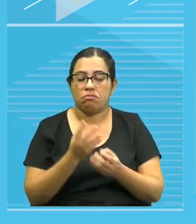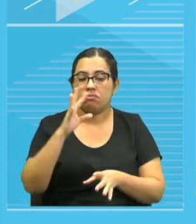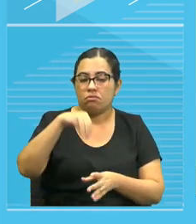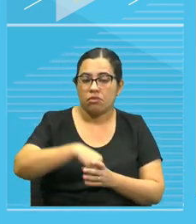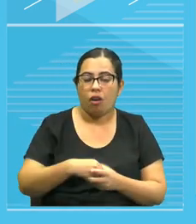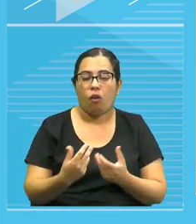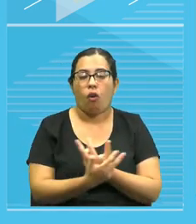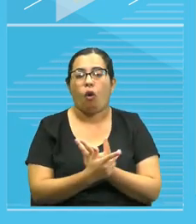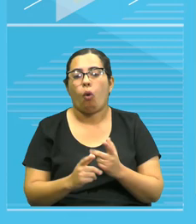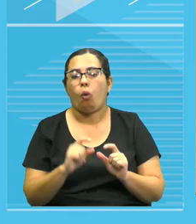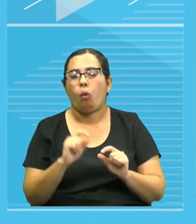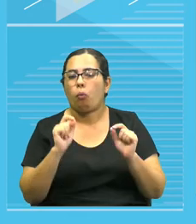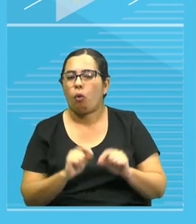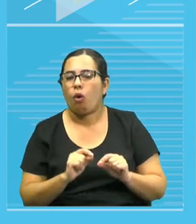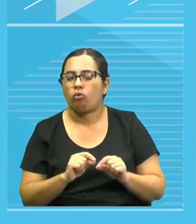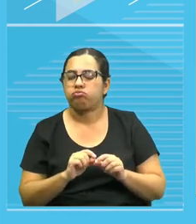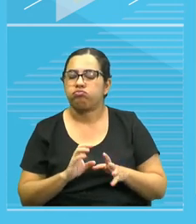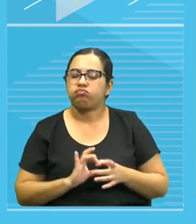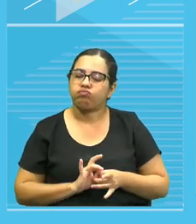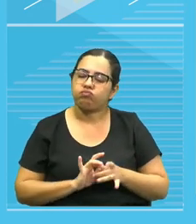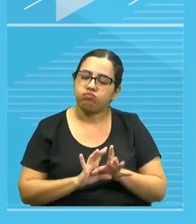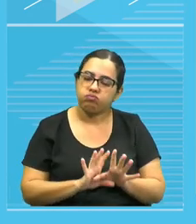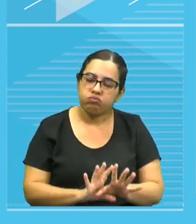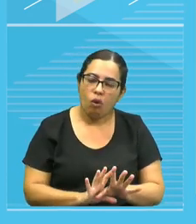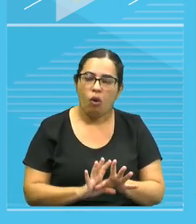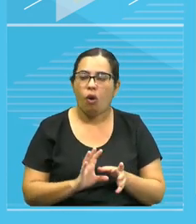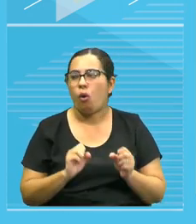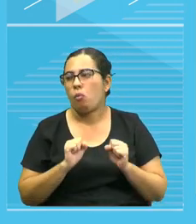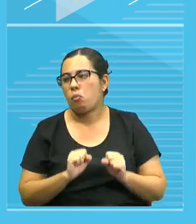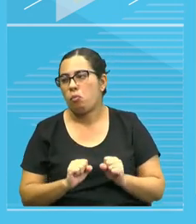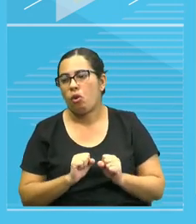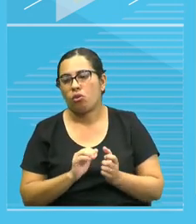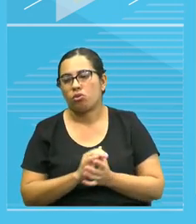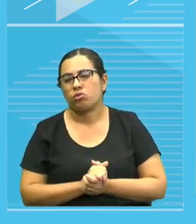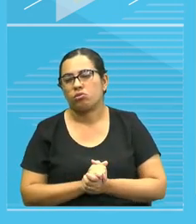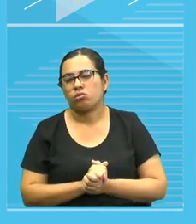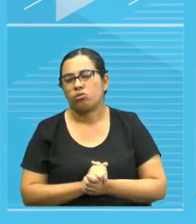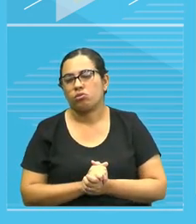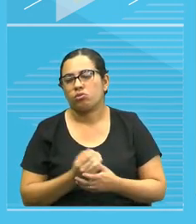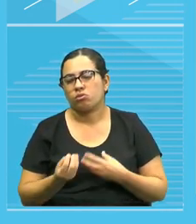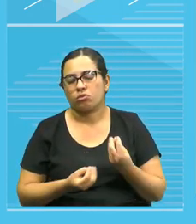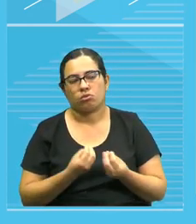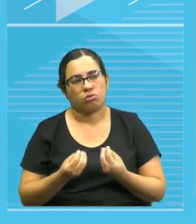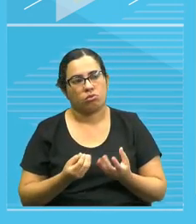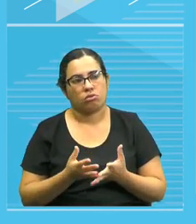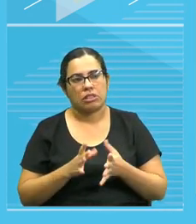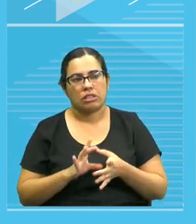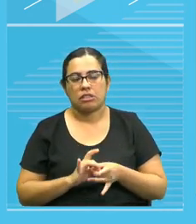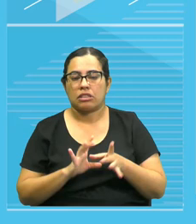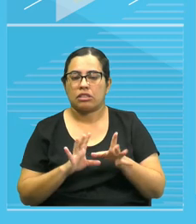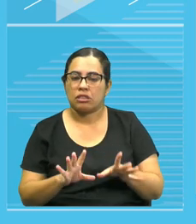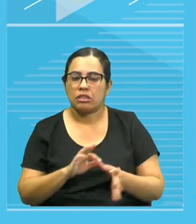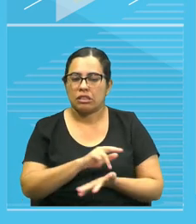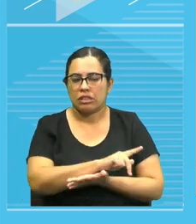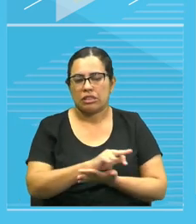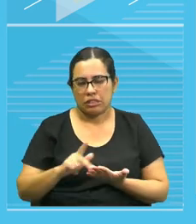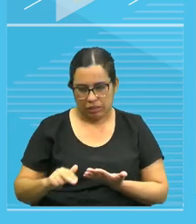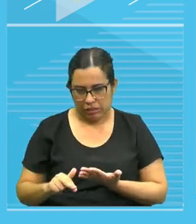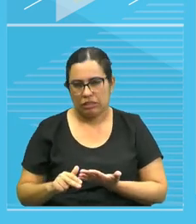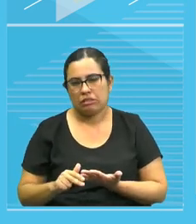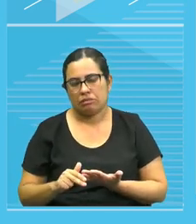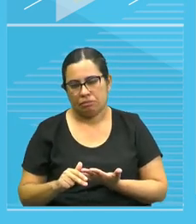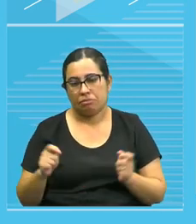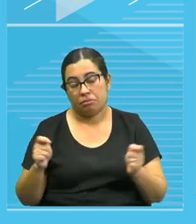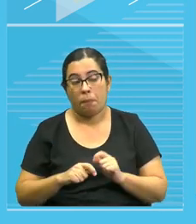Ele Pode emitir Tá certo ele Pode emitir ele pode liberar outros compostos Mas